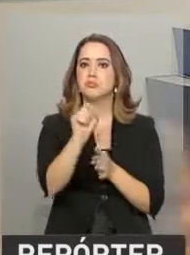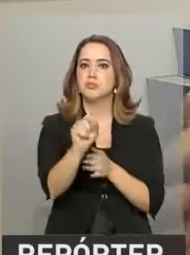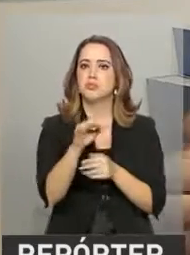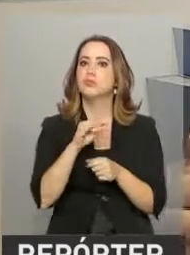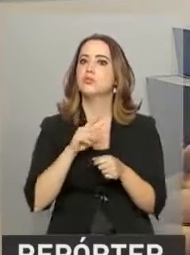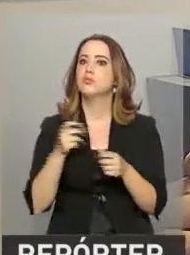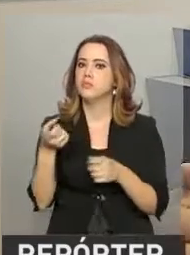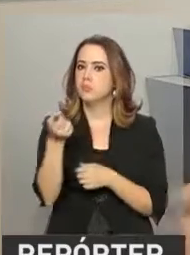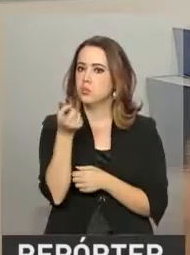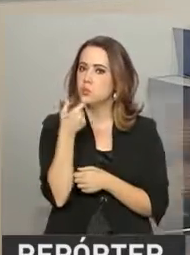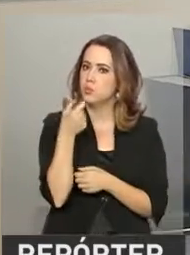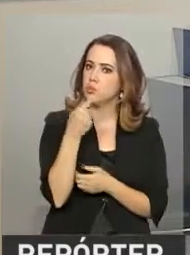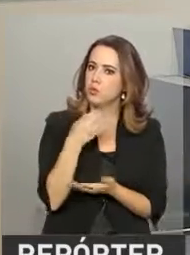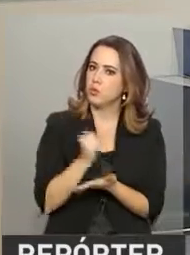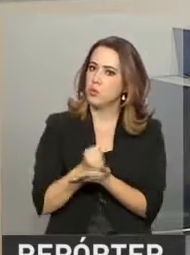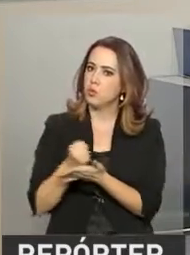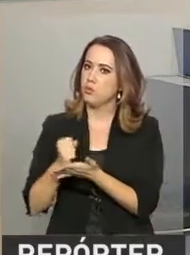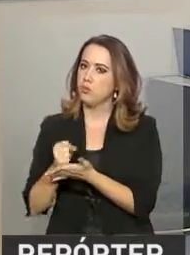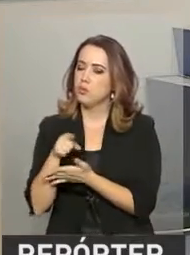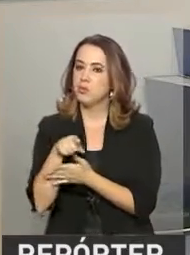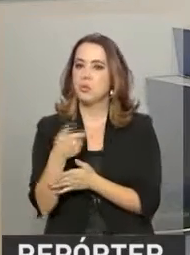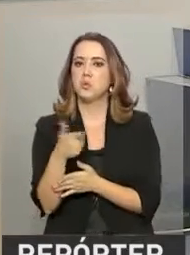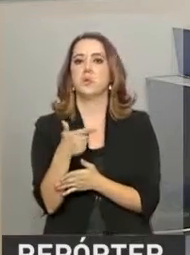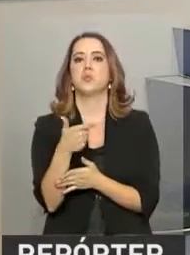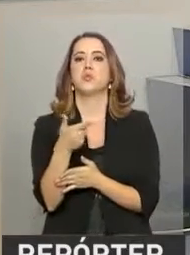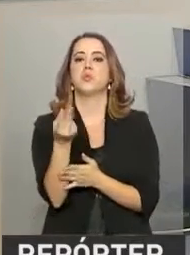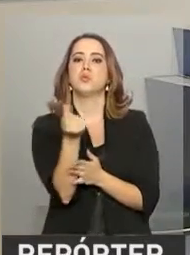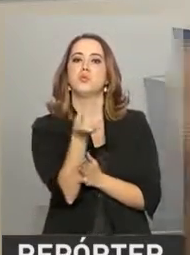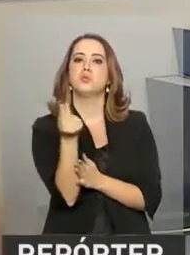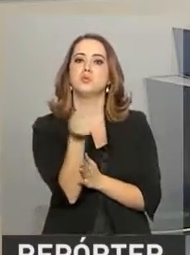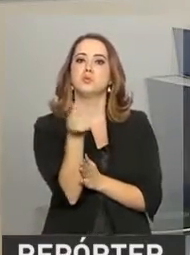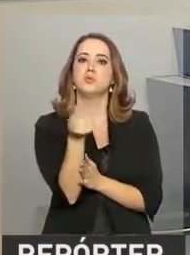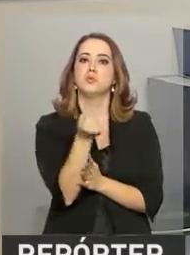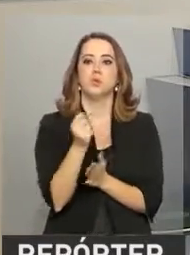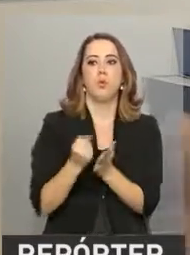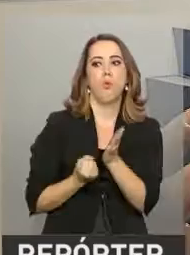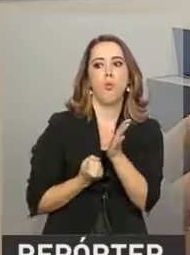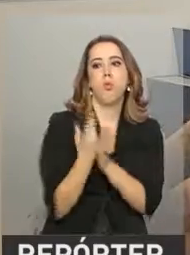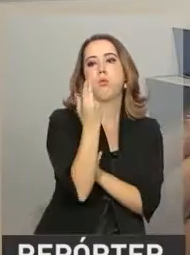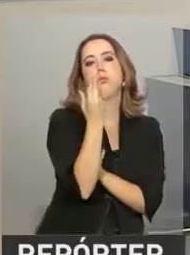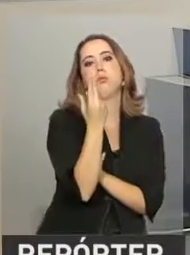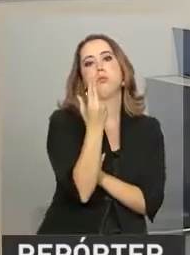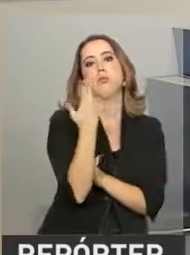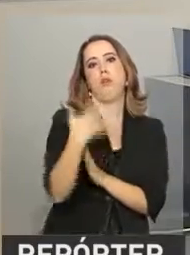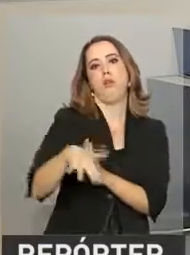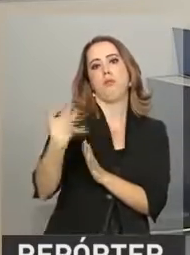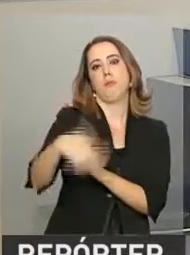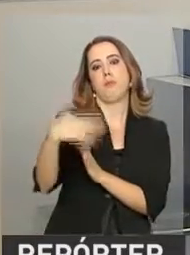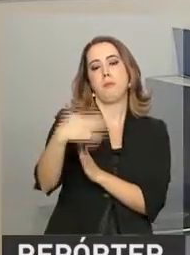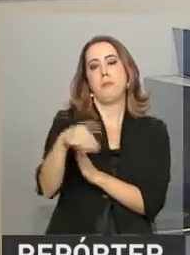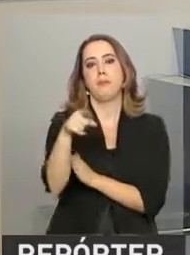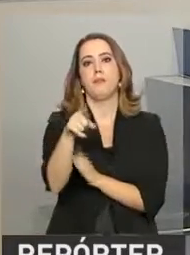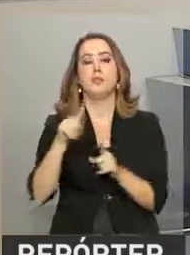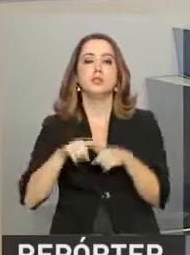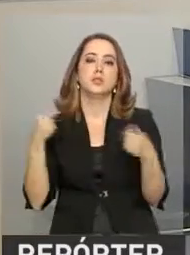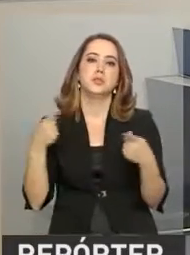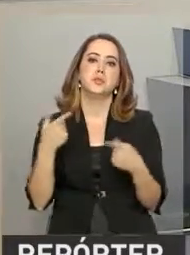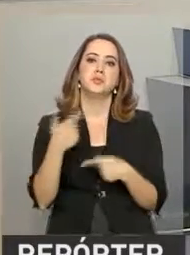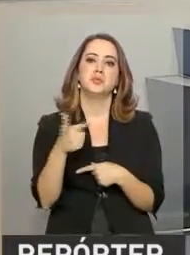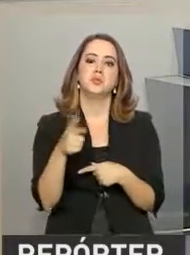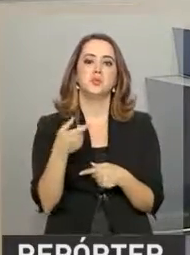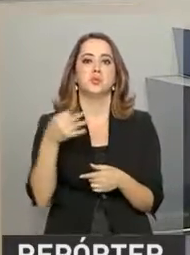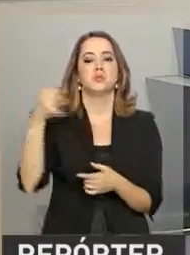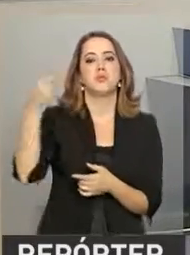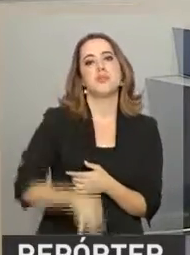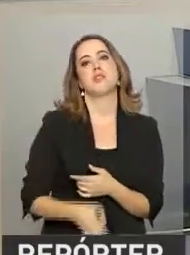que não têm valor, né, são caríssimos e que cientificamente não foi provado e